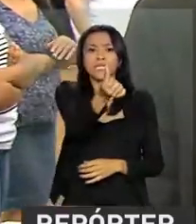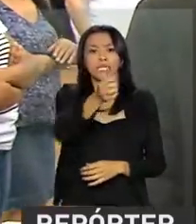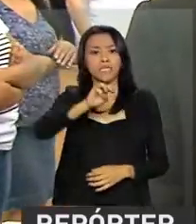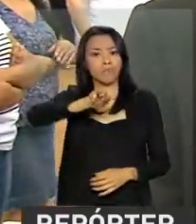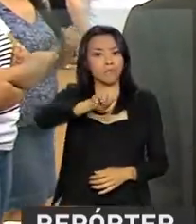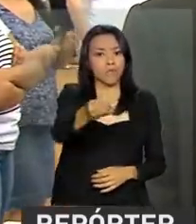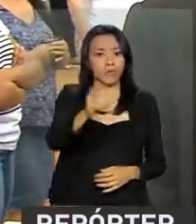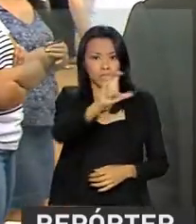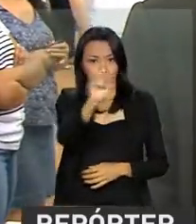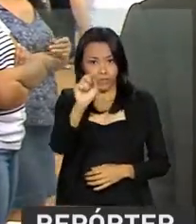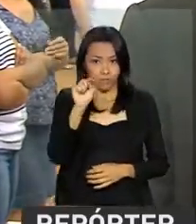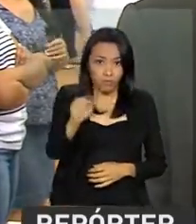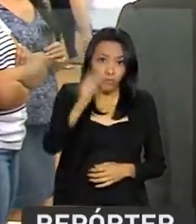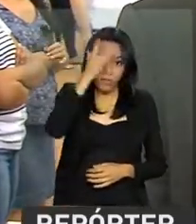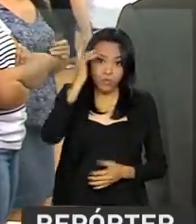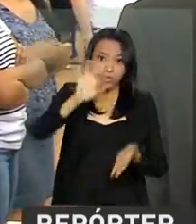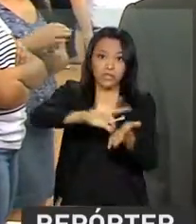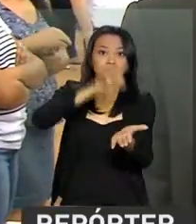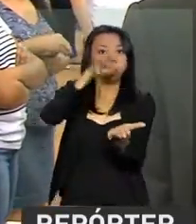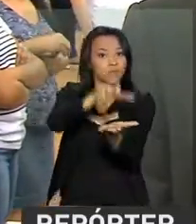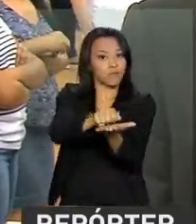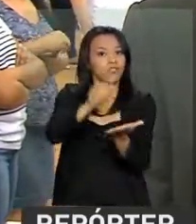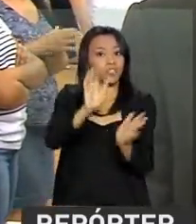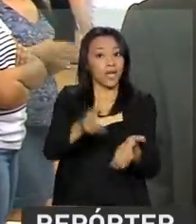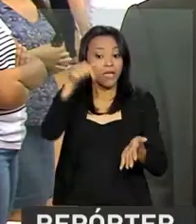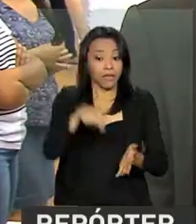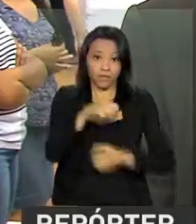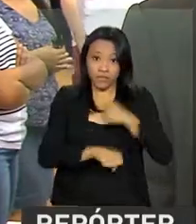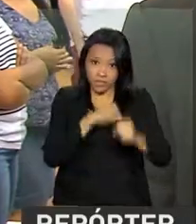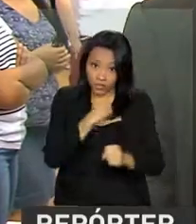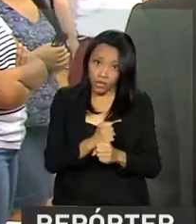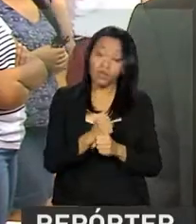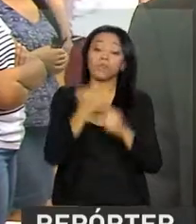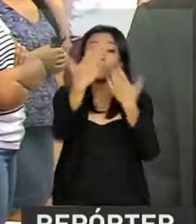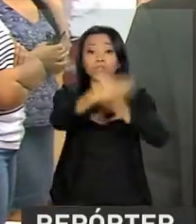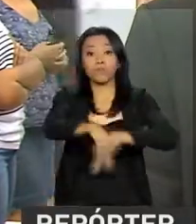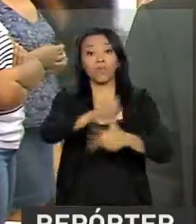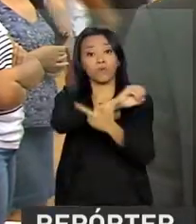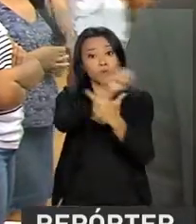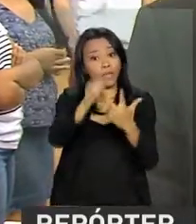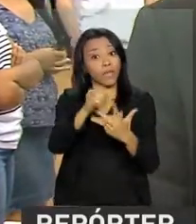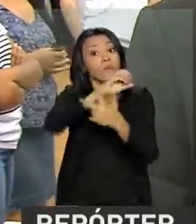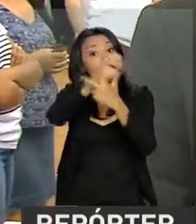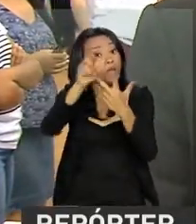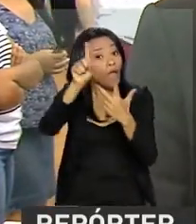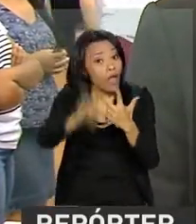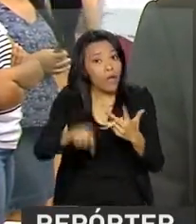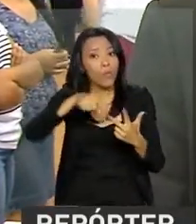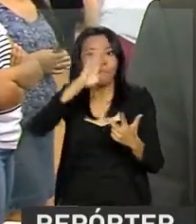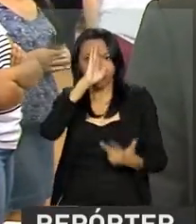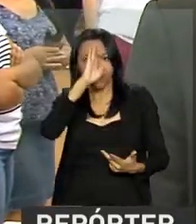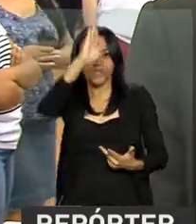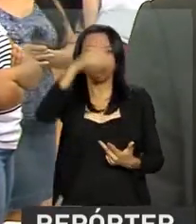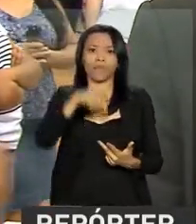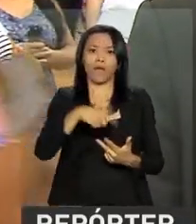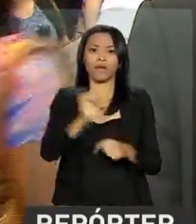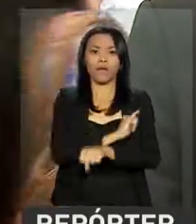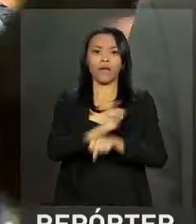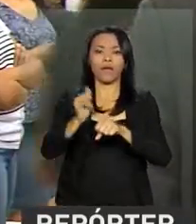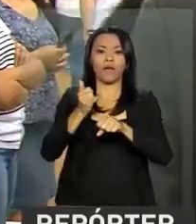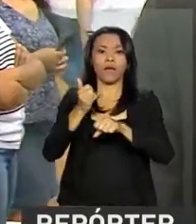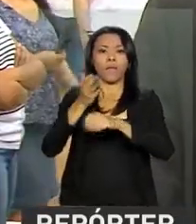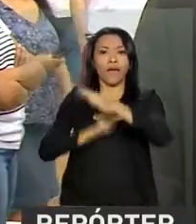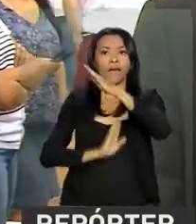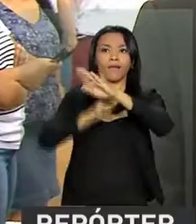meio de inscritos neste ano para a realização das provas e o Enem é considerado o principal instrumento, a